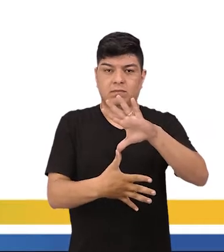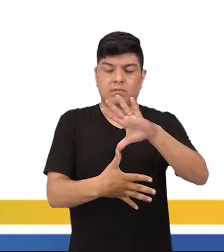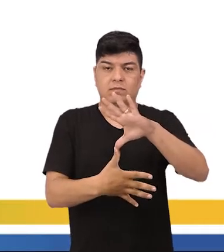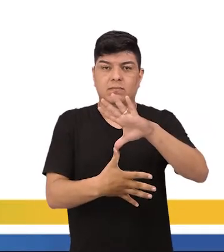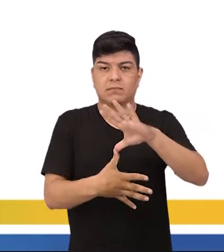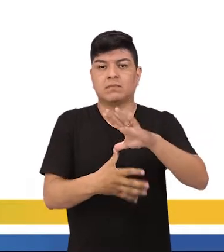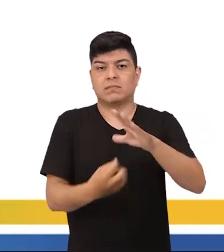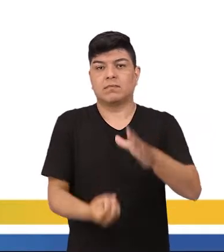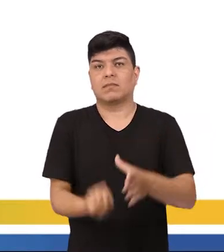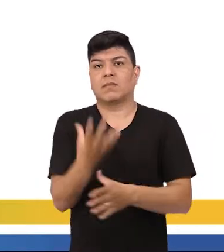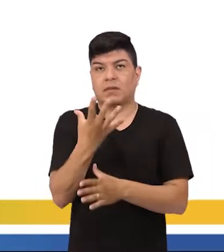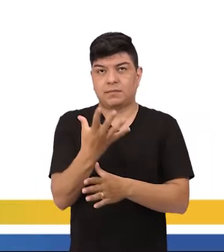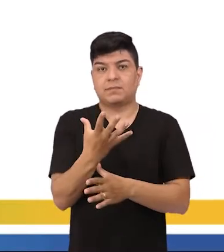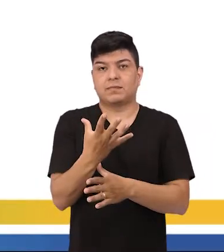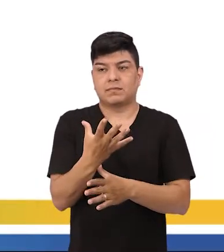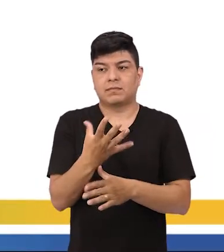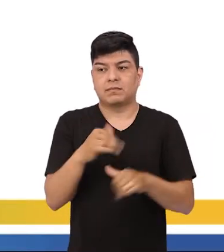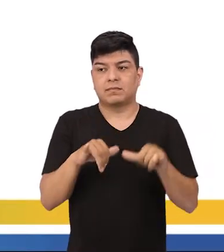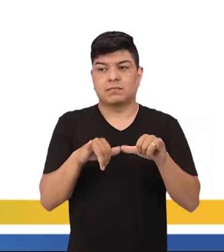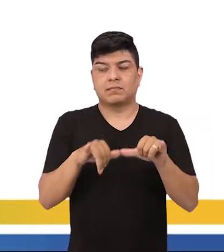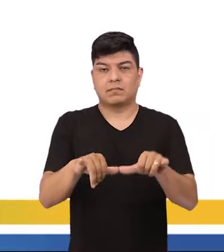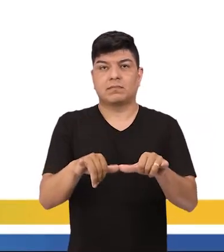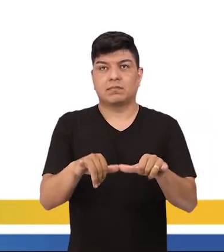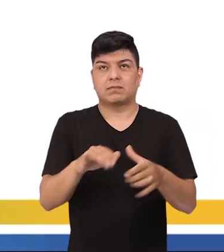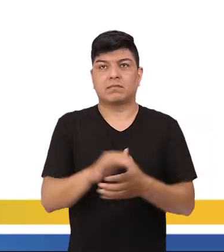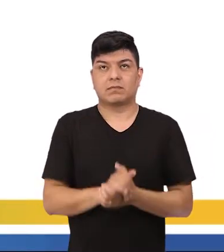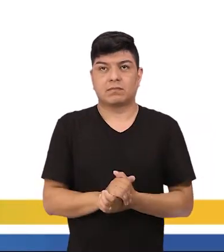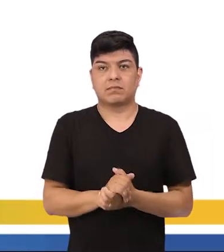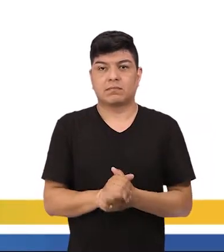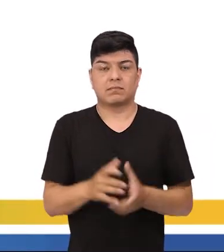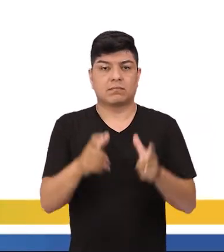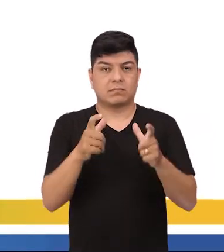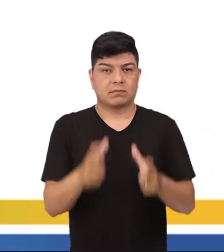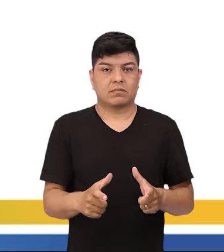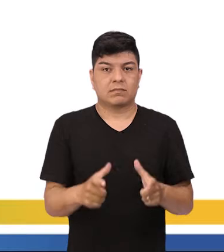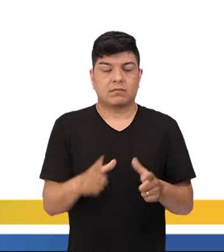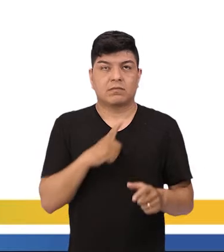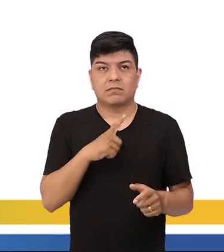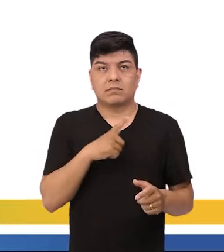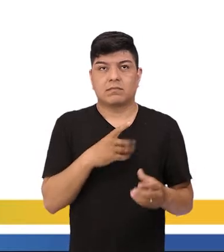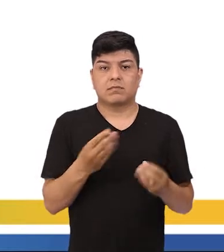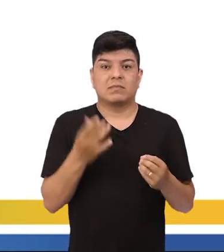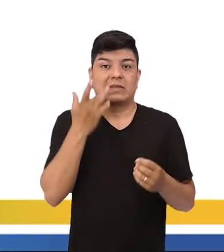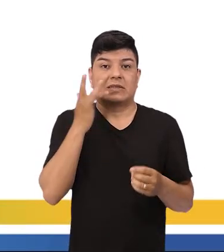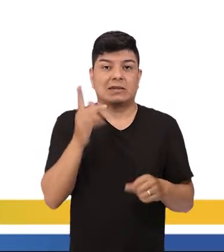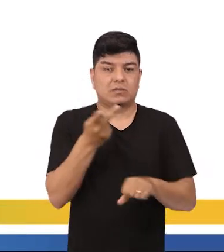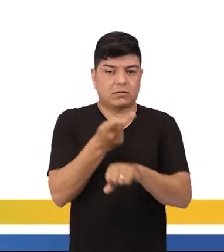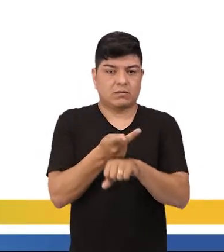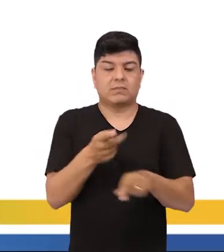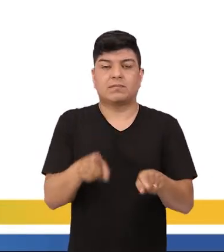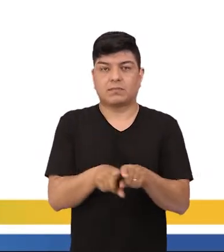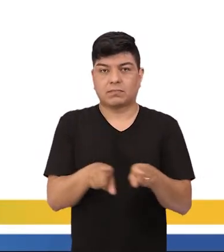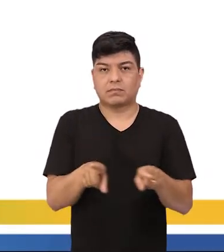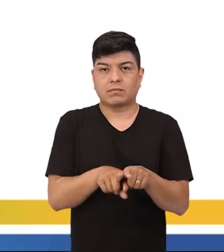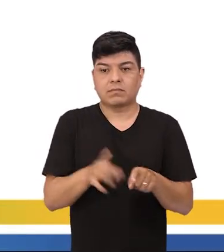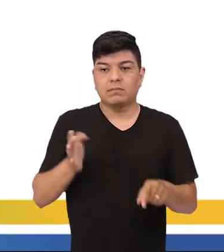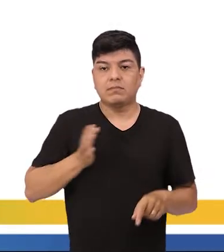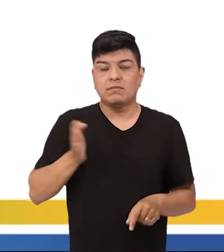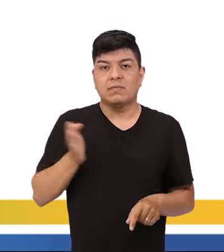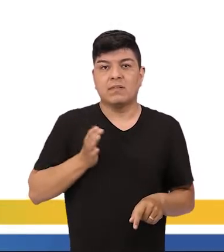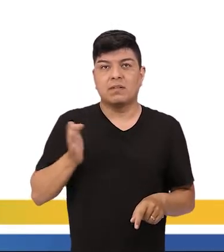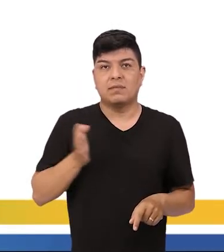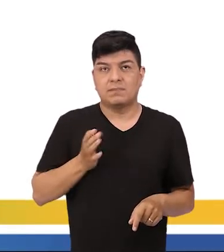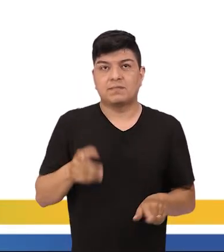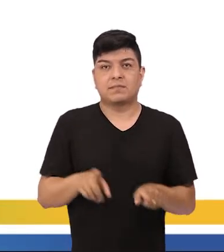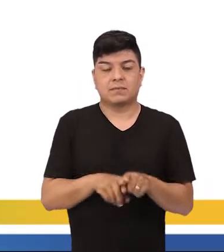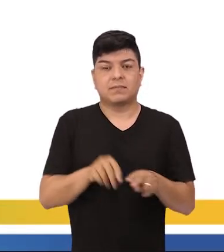forma, então, um mercado, um espaço onde fornece muito, muito ouro e prata, né, isso que enriquecia.